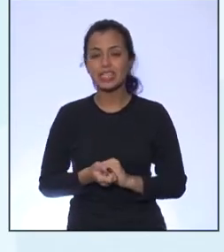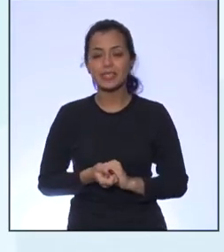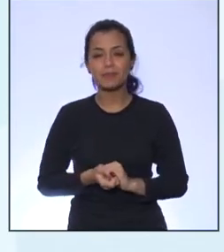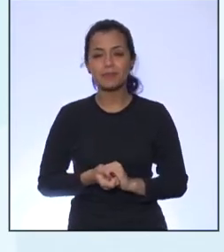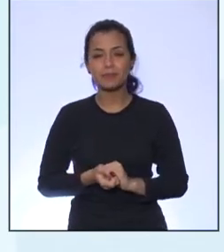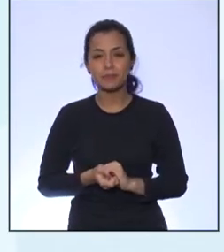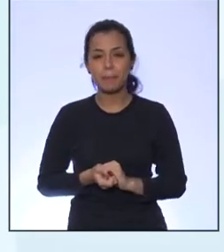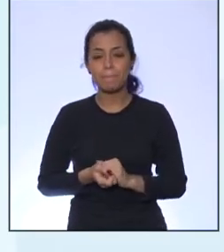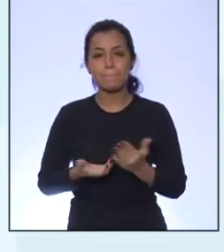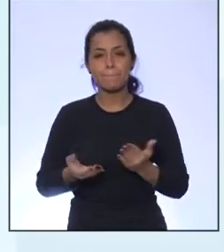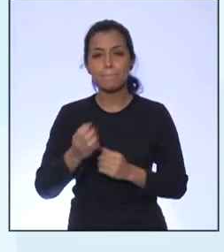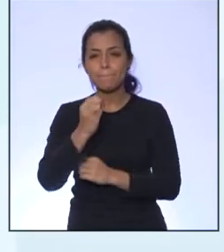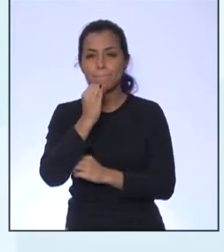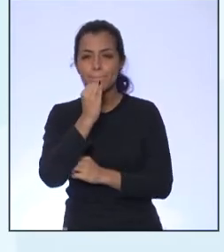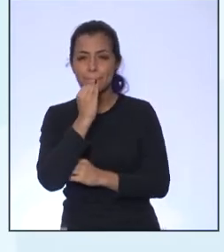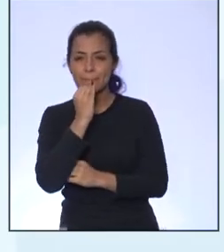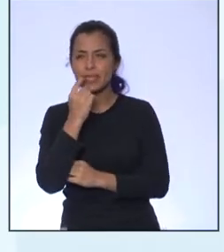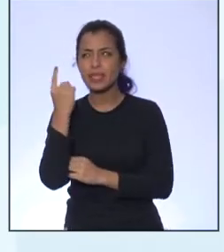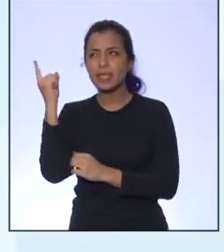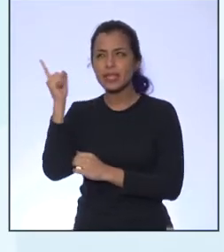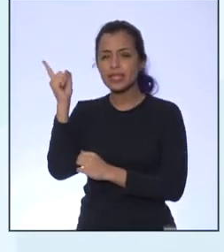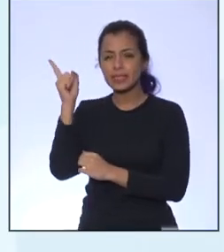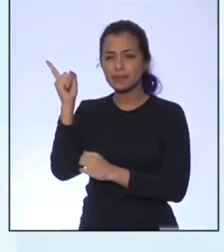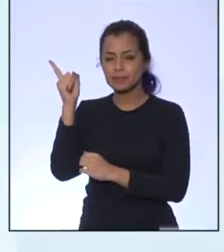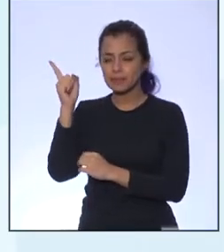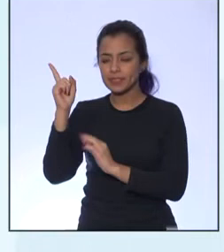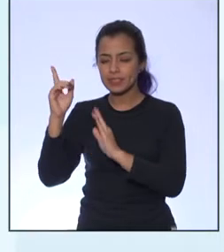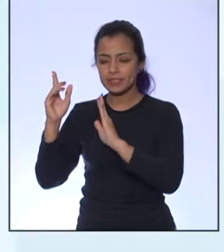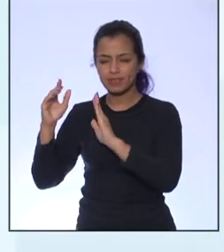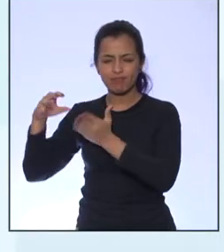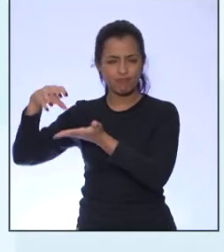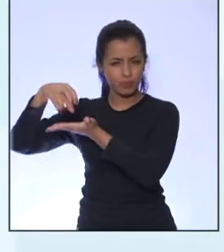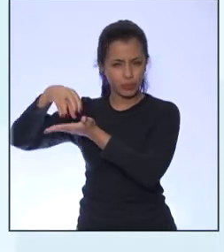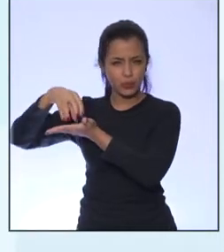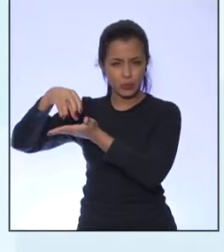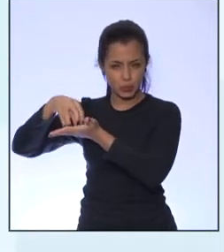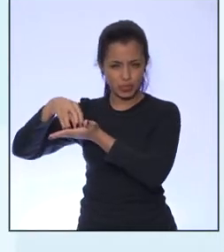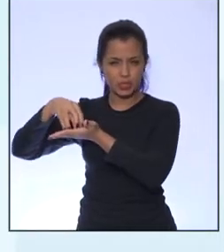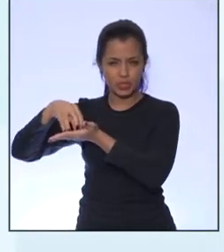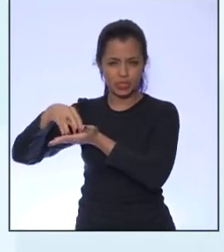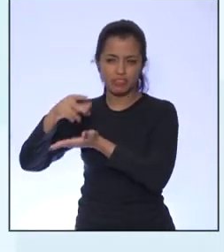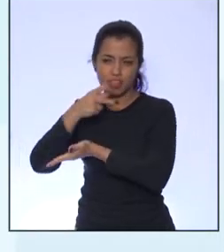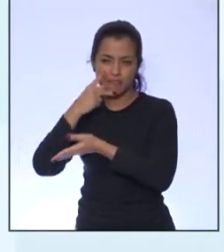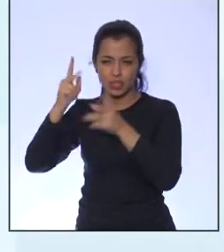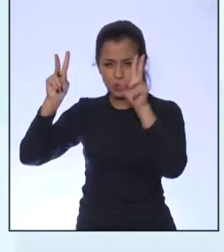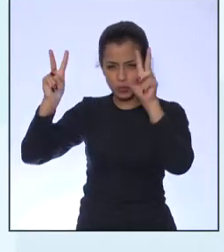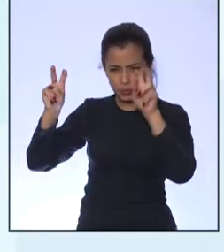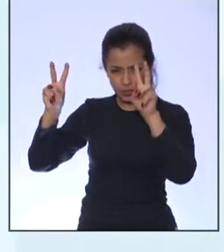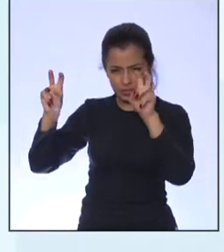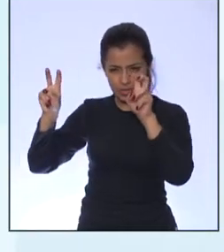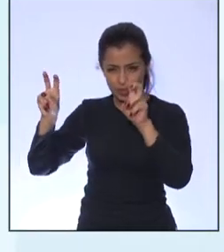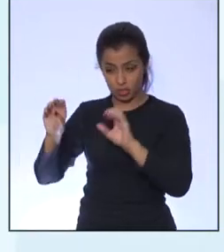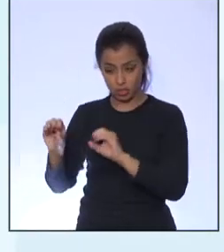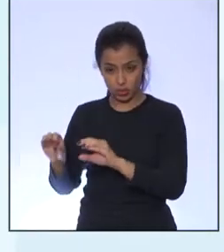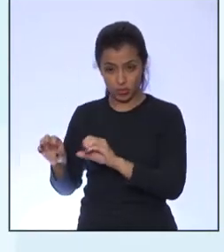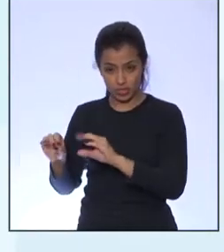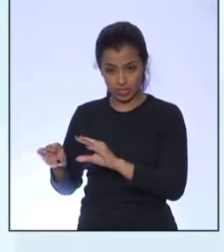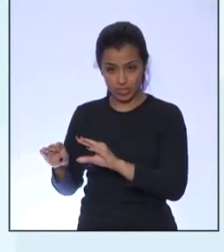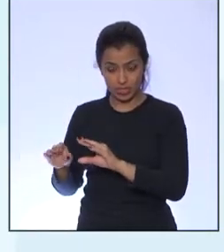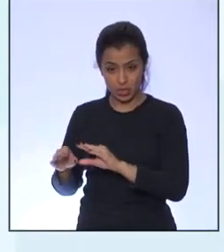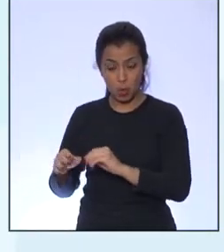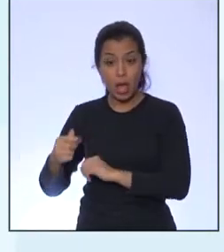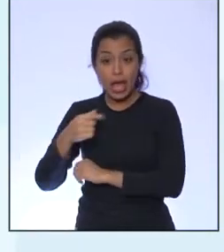de Educação, o tema que eu mais dediquei tempo para discutir com os